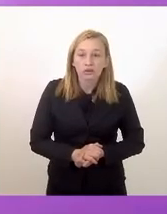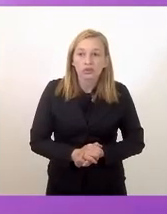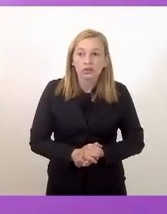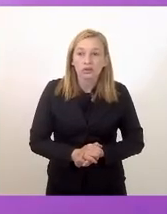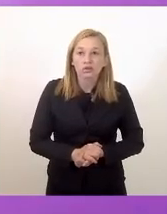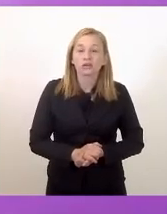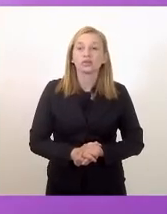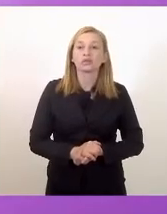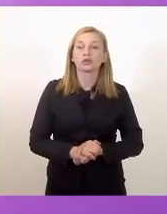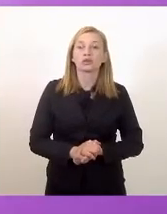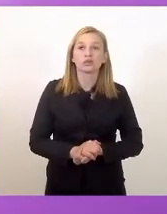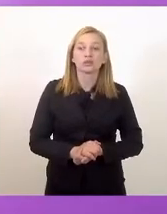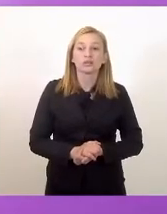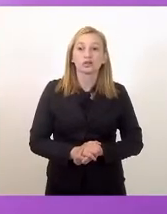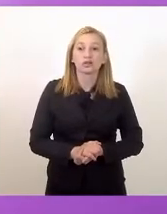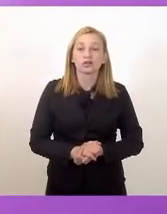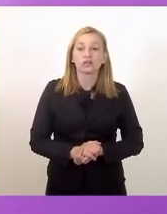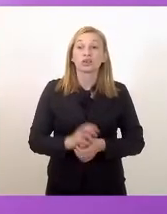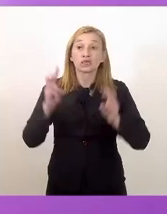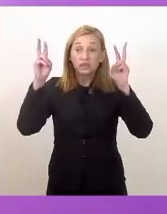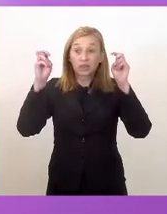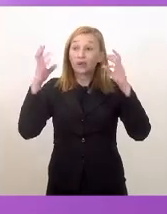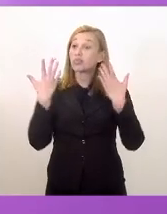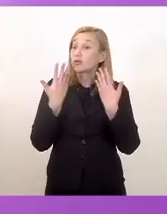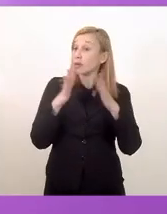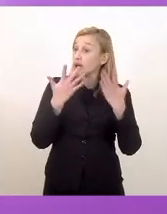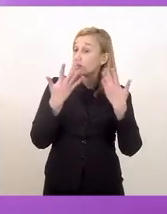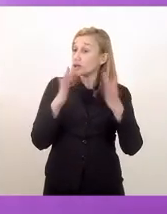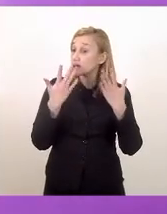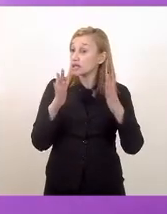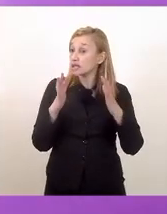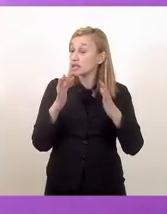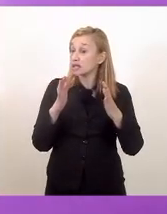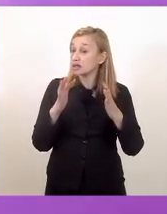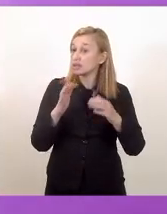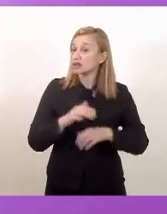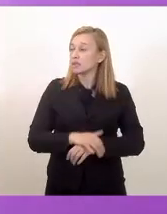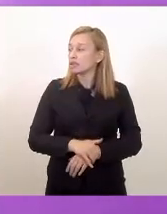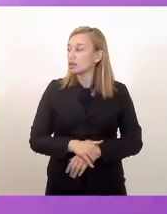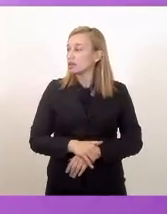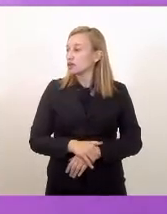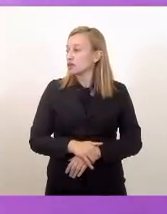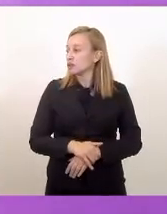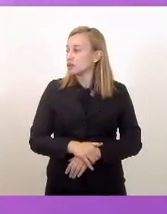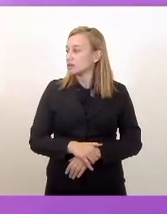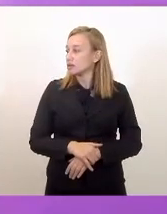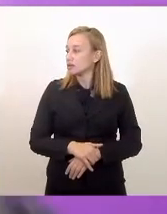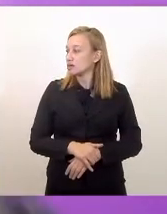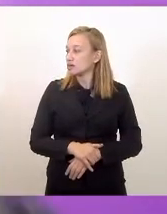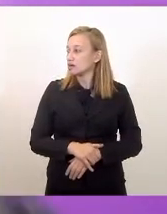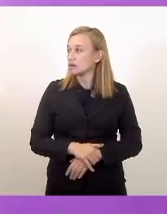a debater esse tema, nem parabenizar o deputado Eurico Júnior